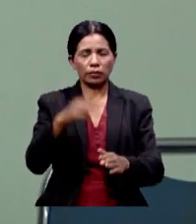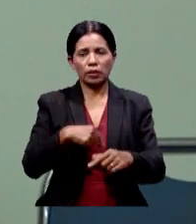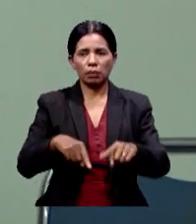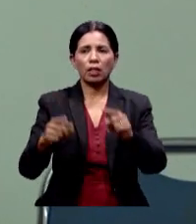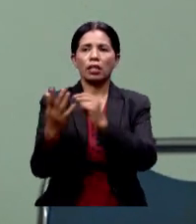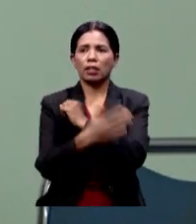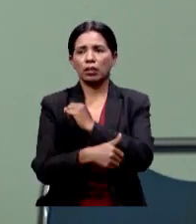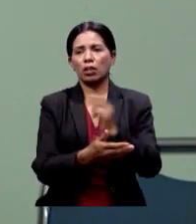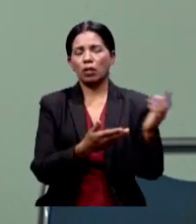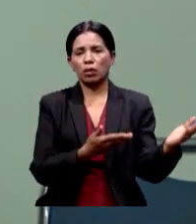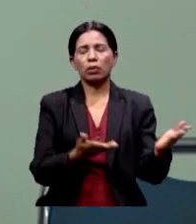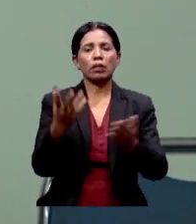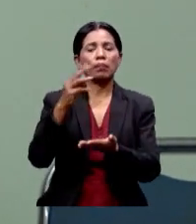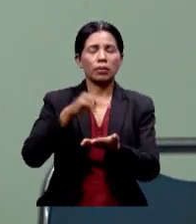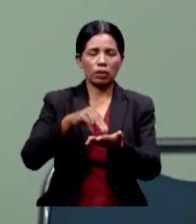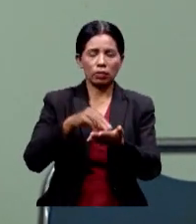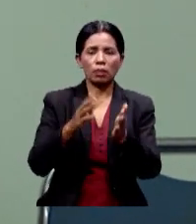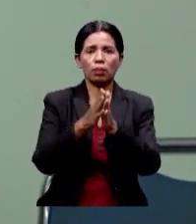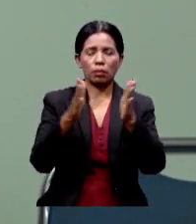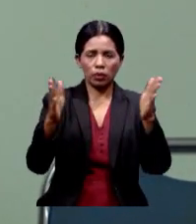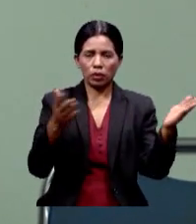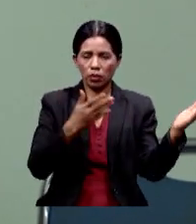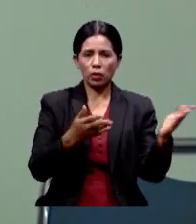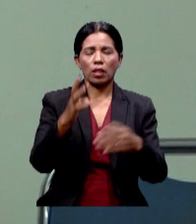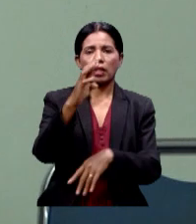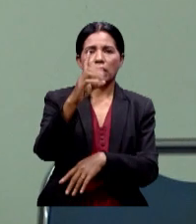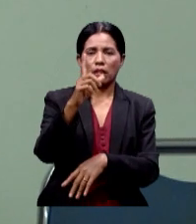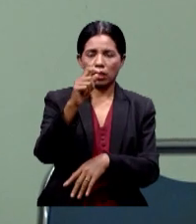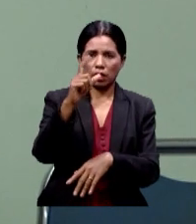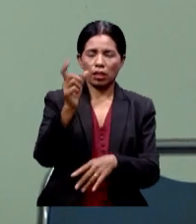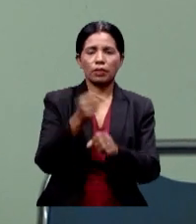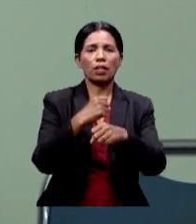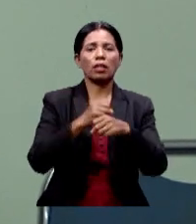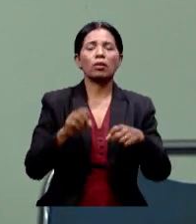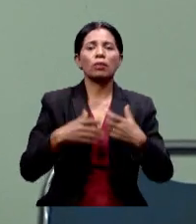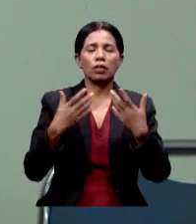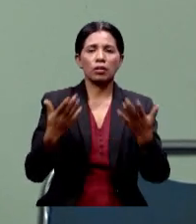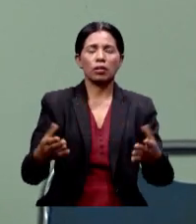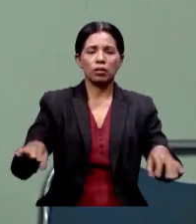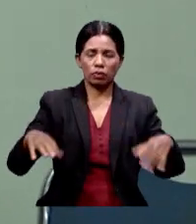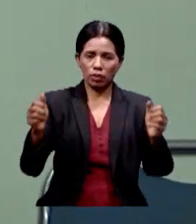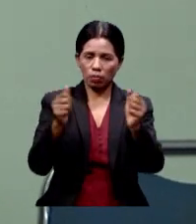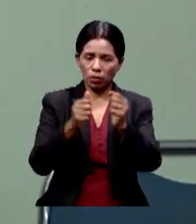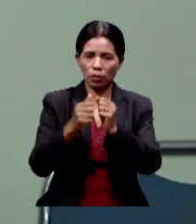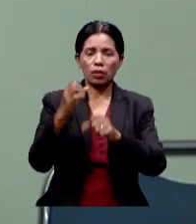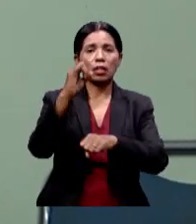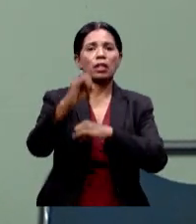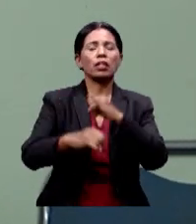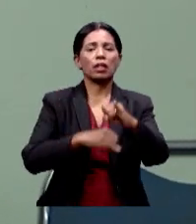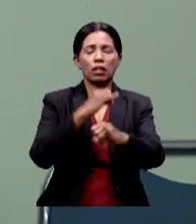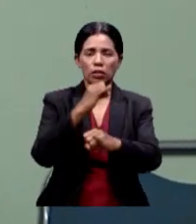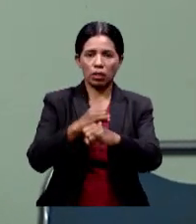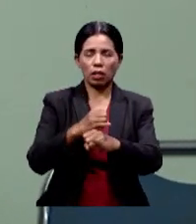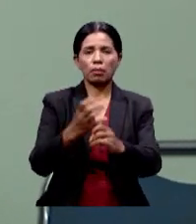que a missão ainda boa ter que ter, em nome da RDTL, para que ela não saiba, ela é a cooperação internacional para o interesse do povo